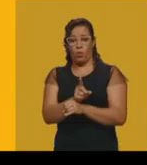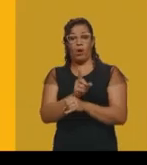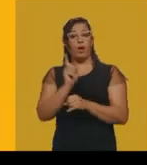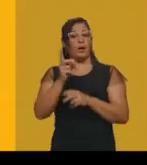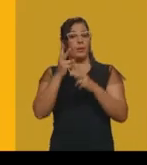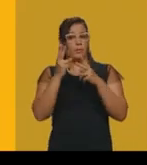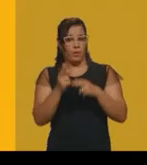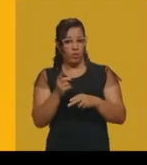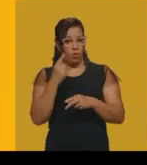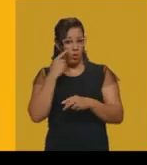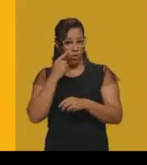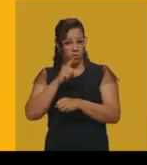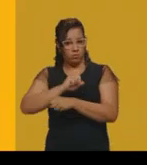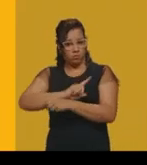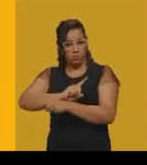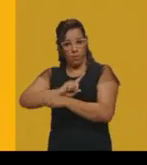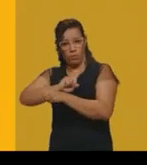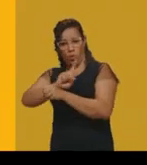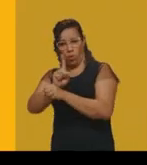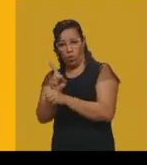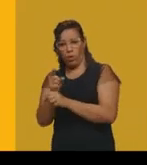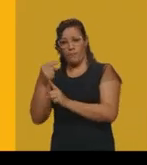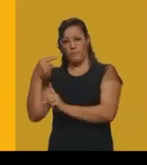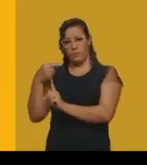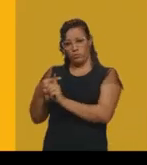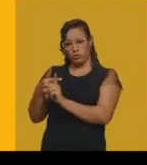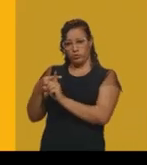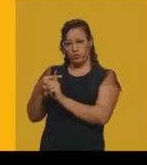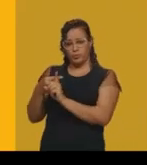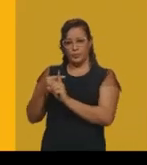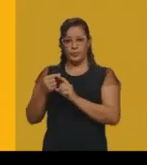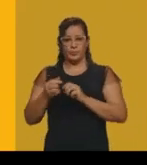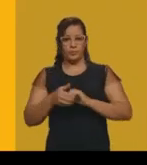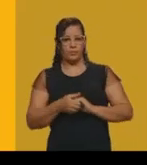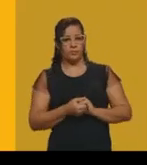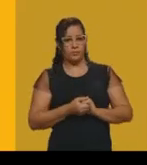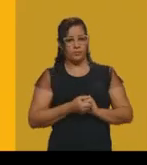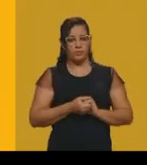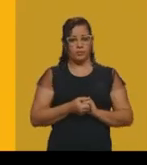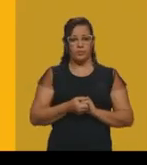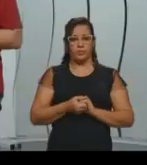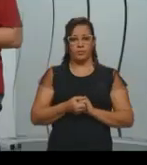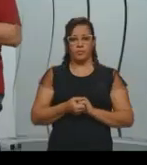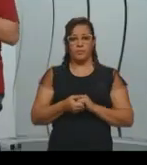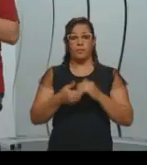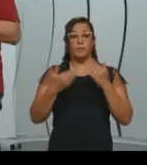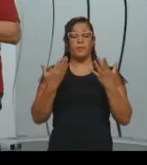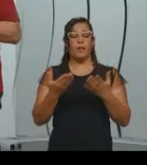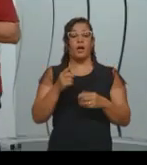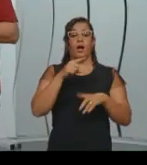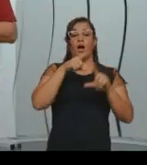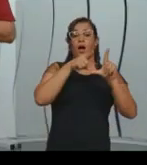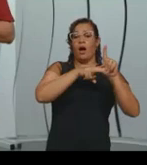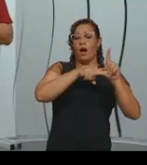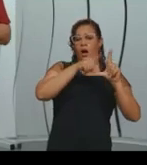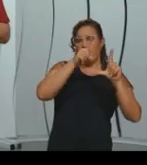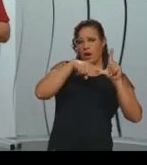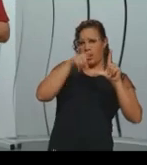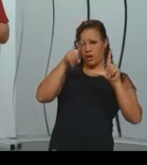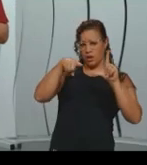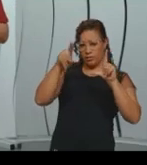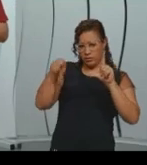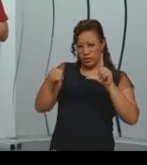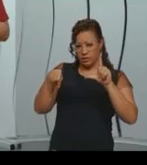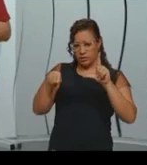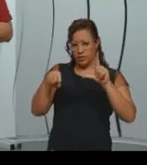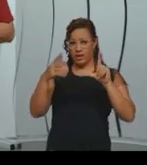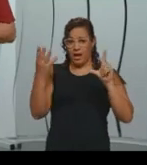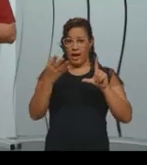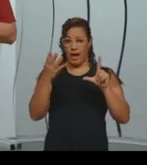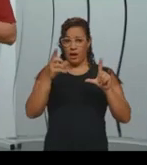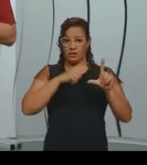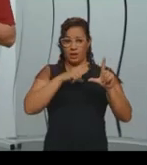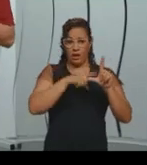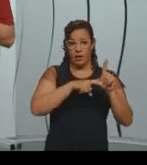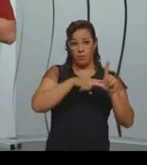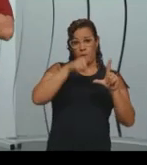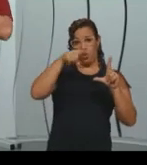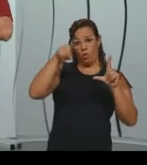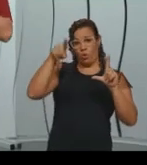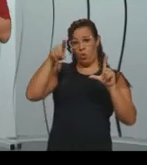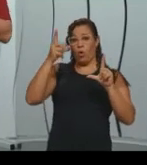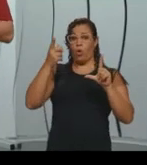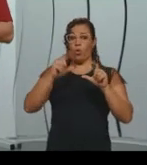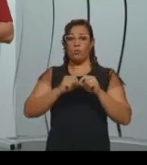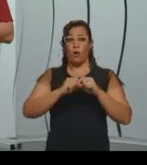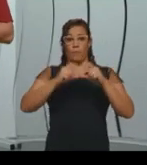coisa, tá? Já o gráfico velocidade versus tempo, esse, como a velocidade agora está aumentando ou está